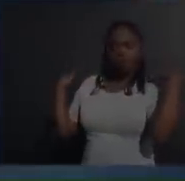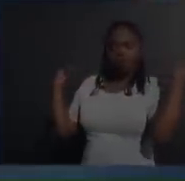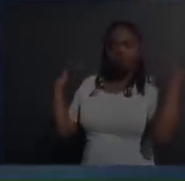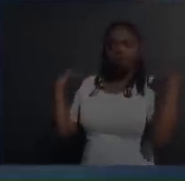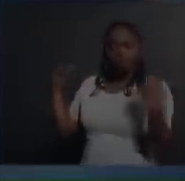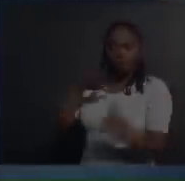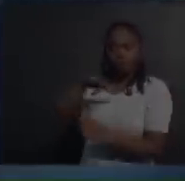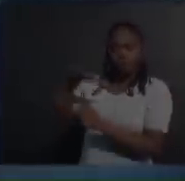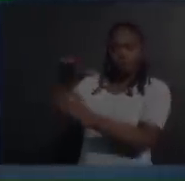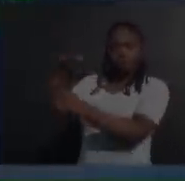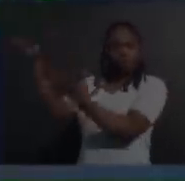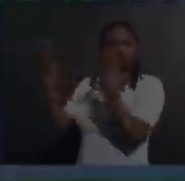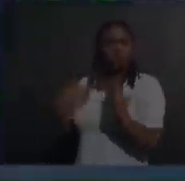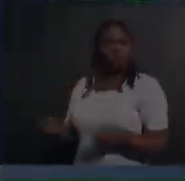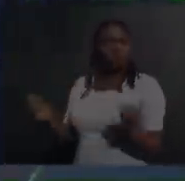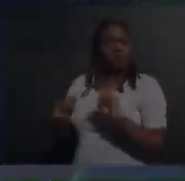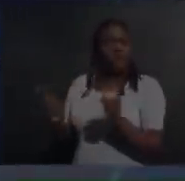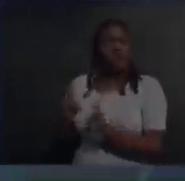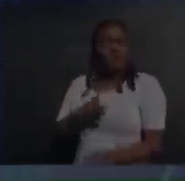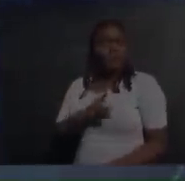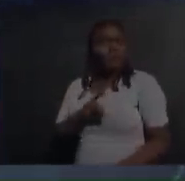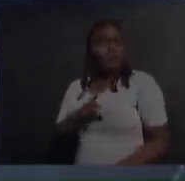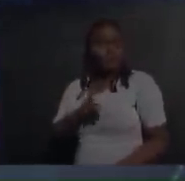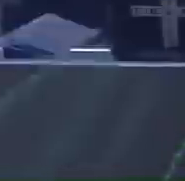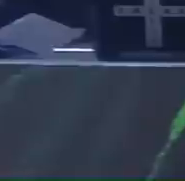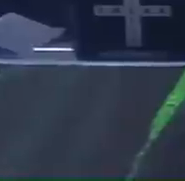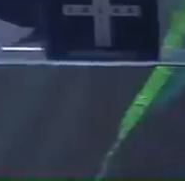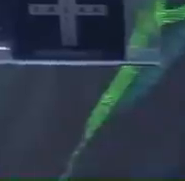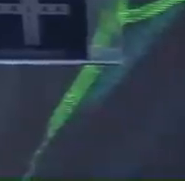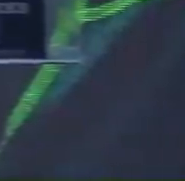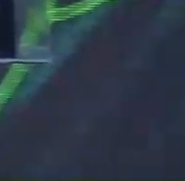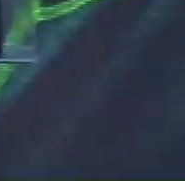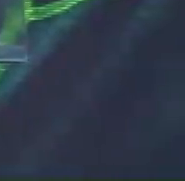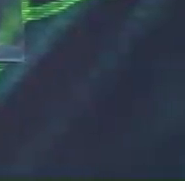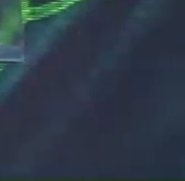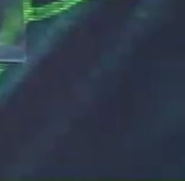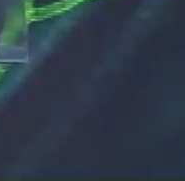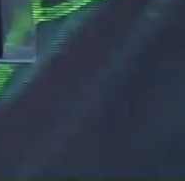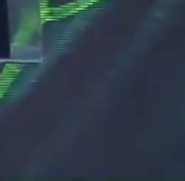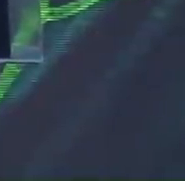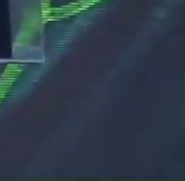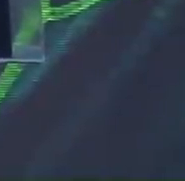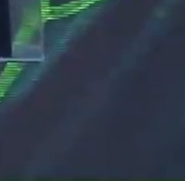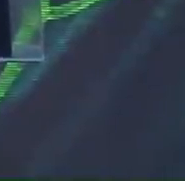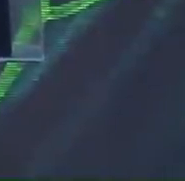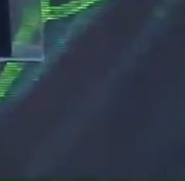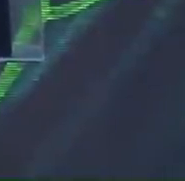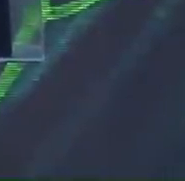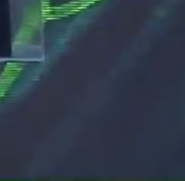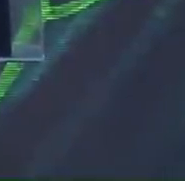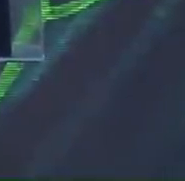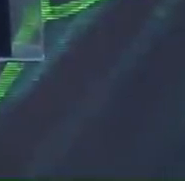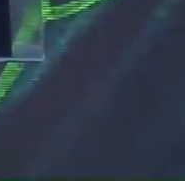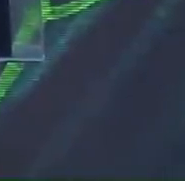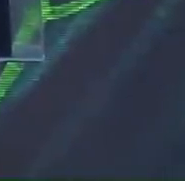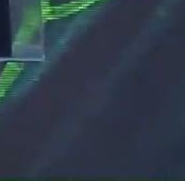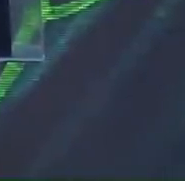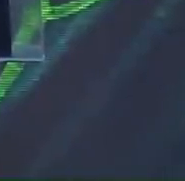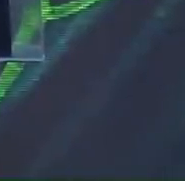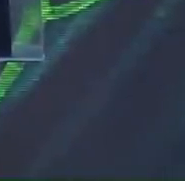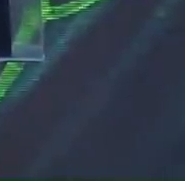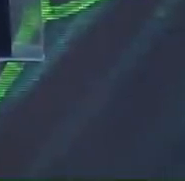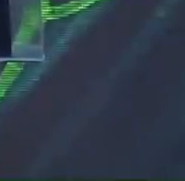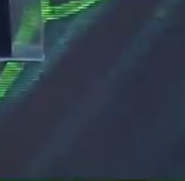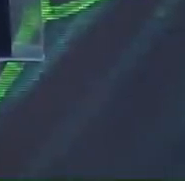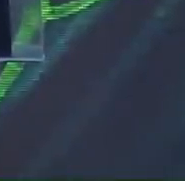balão. E eu não aceitei o medo no meu coração, na minha vida. E posso falar para vocês, foi um dos dias mais emocionantes